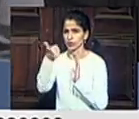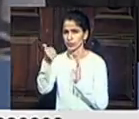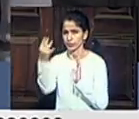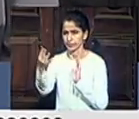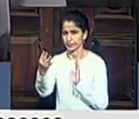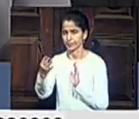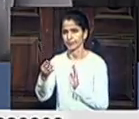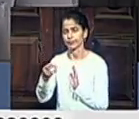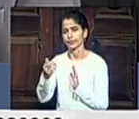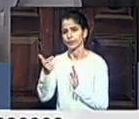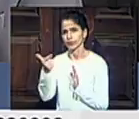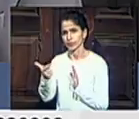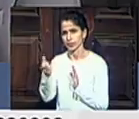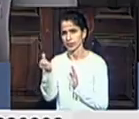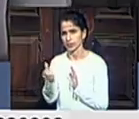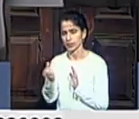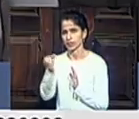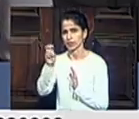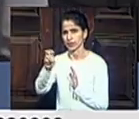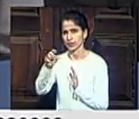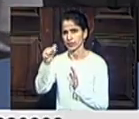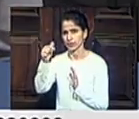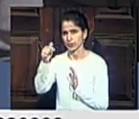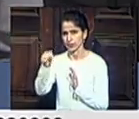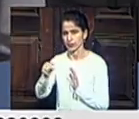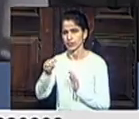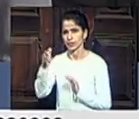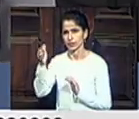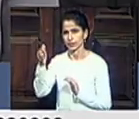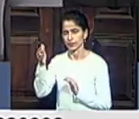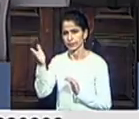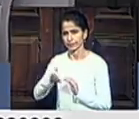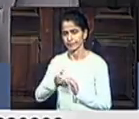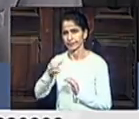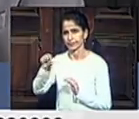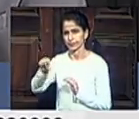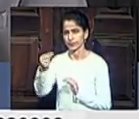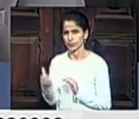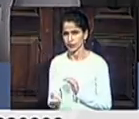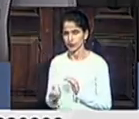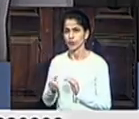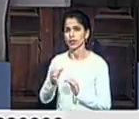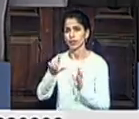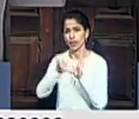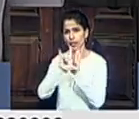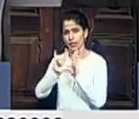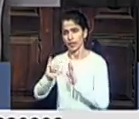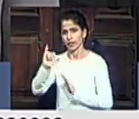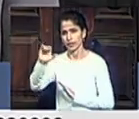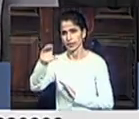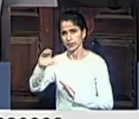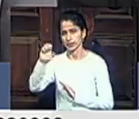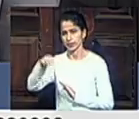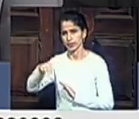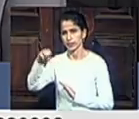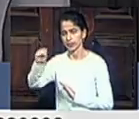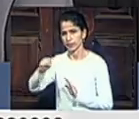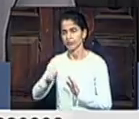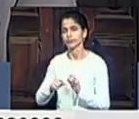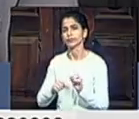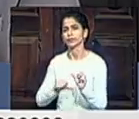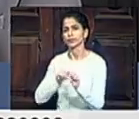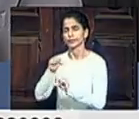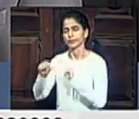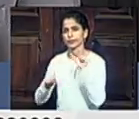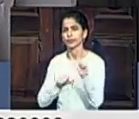da Lei 2657 de 96, que é a lei do ICMS, para promover alterações de